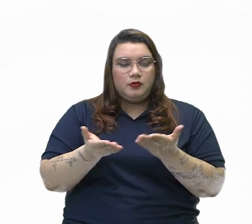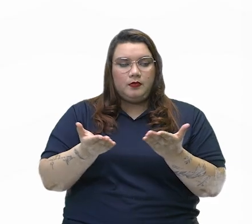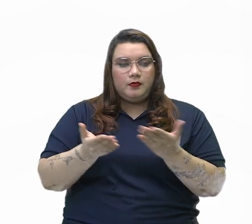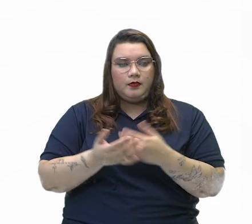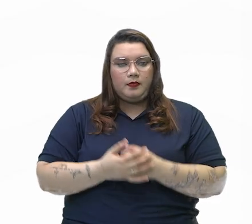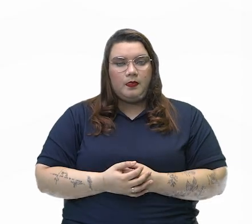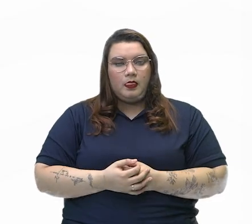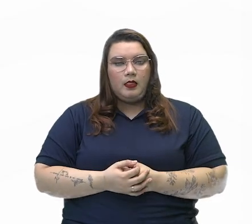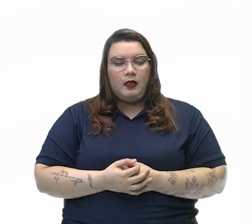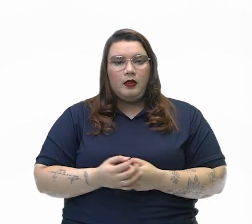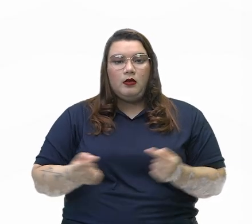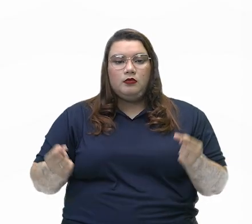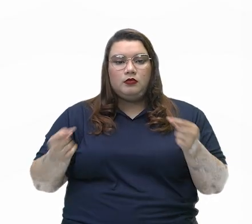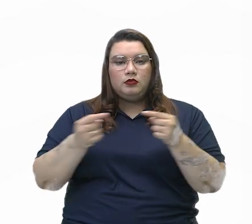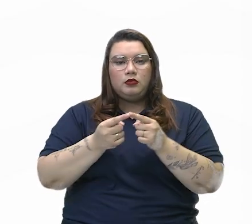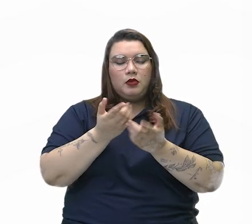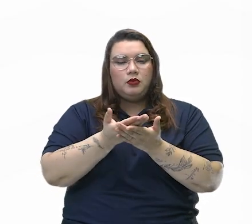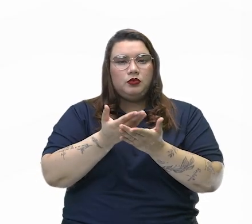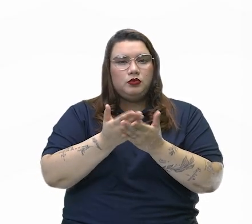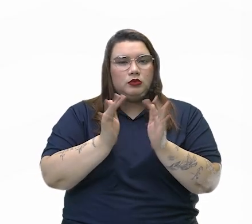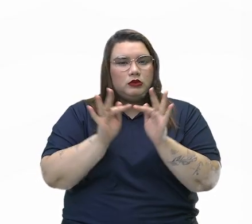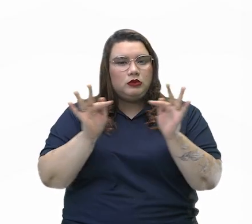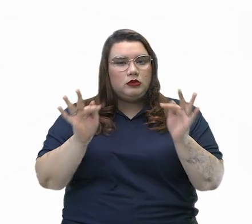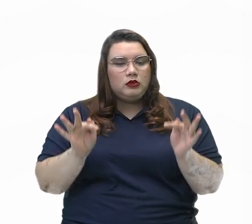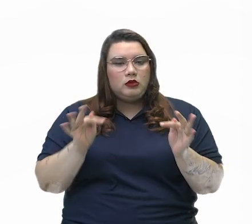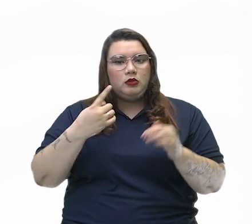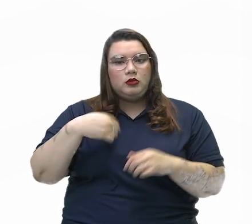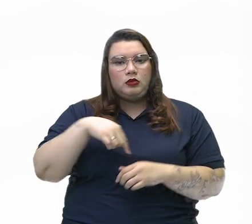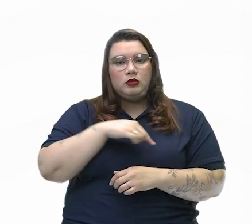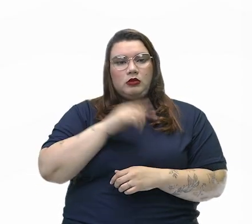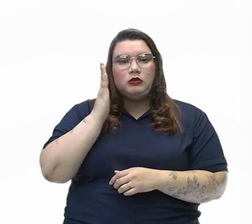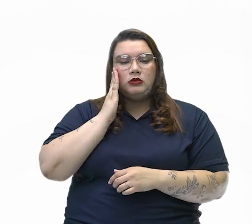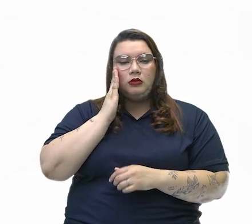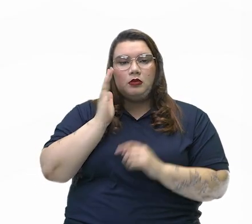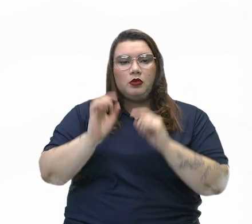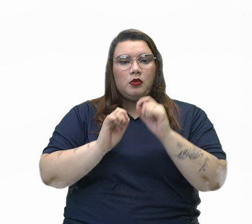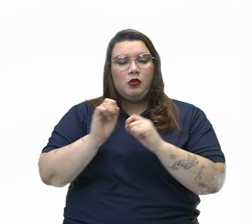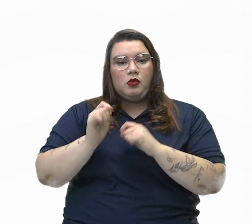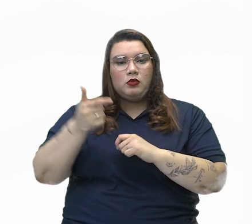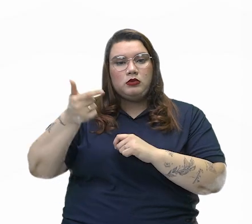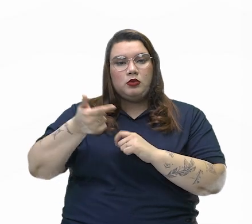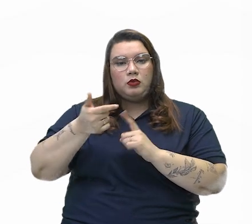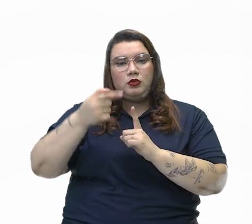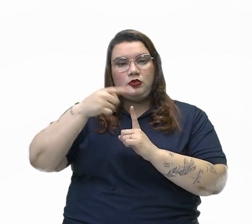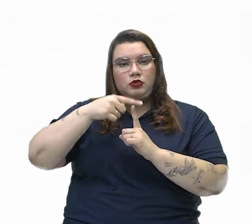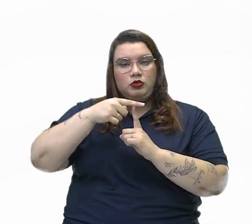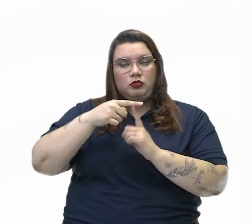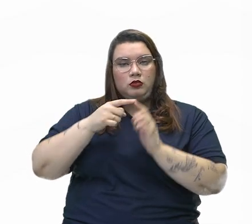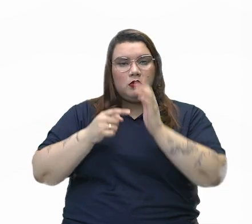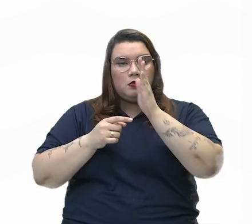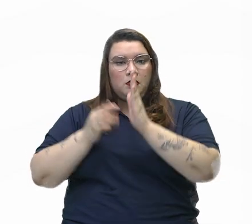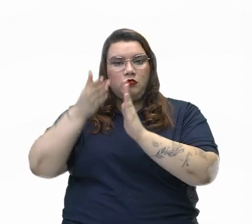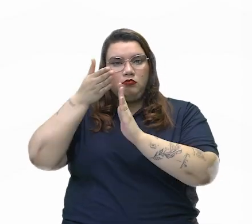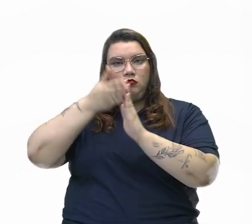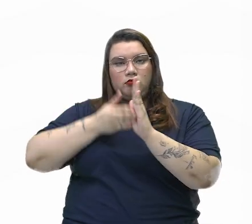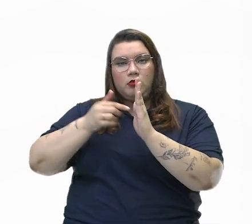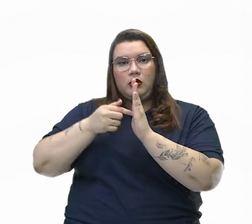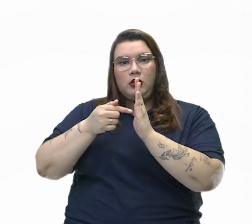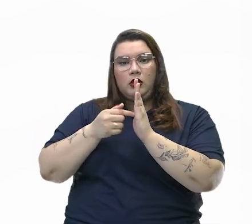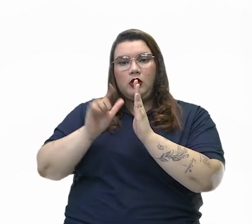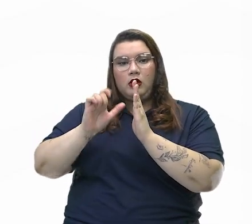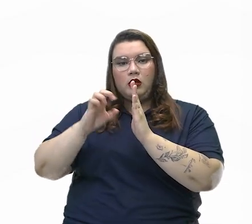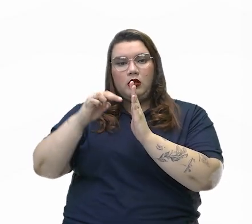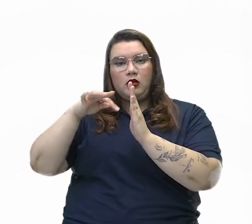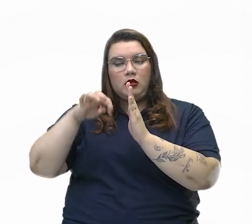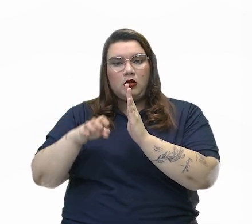falando. Então, para um estudo simples, nós vamos considerar que o segundo meio é a lente